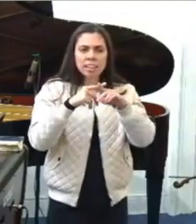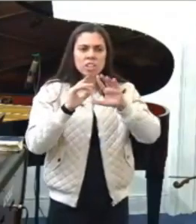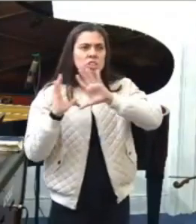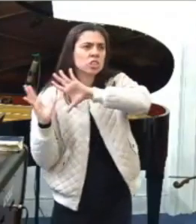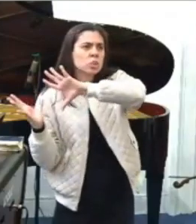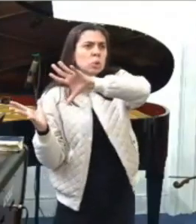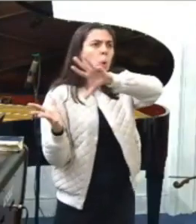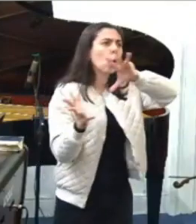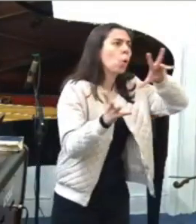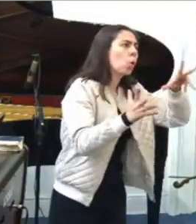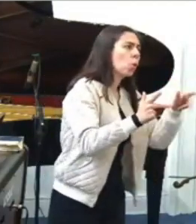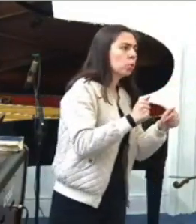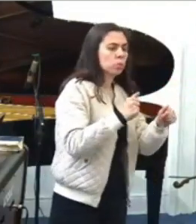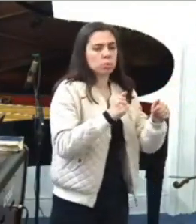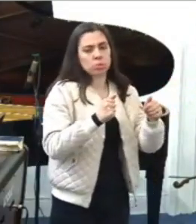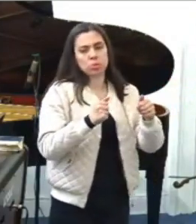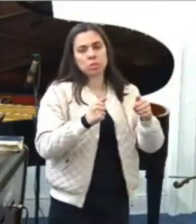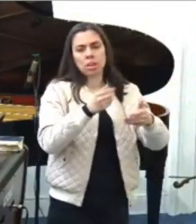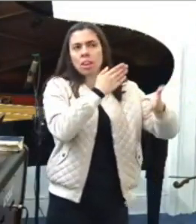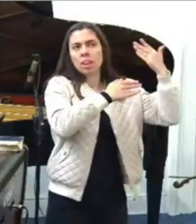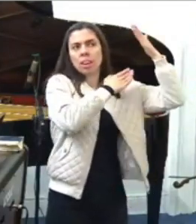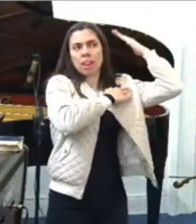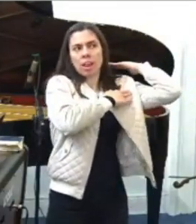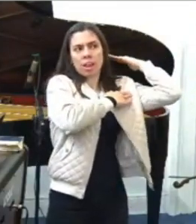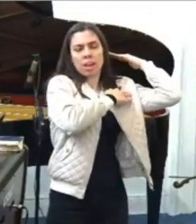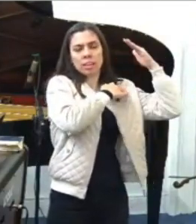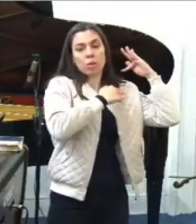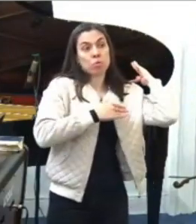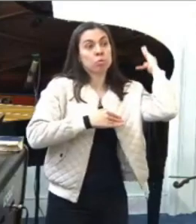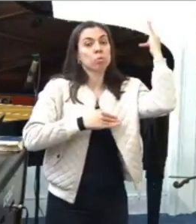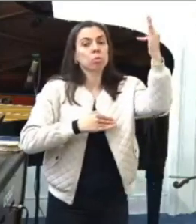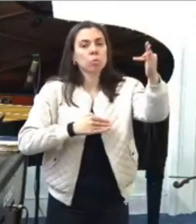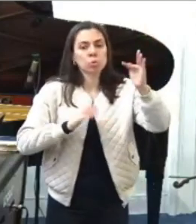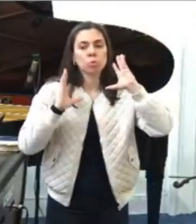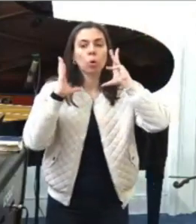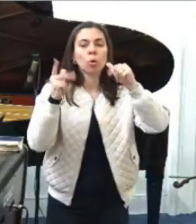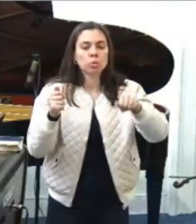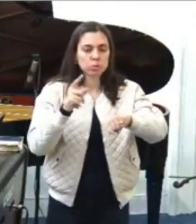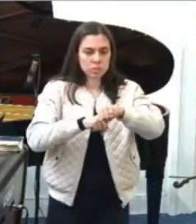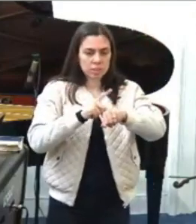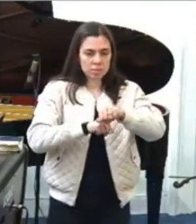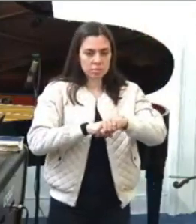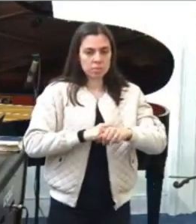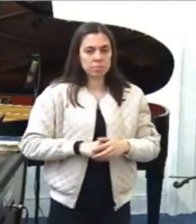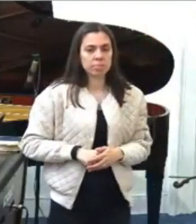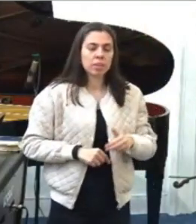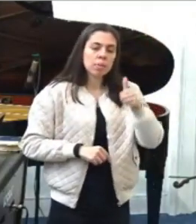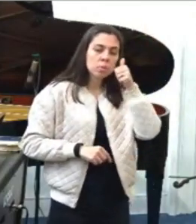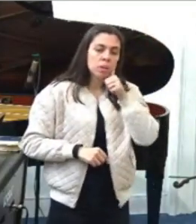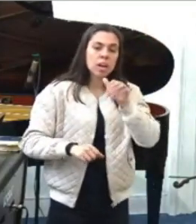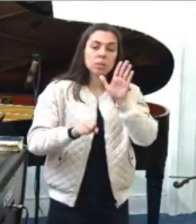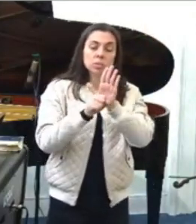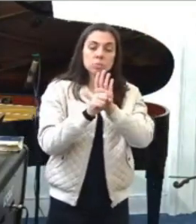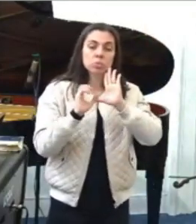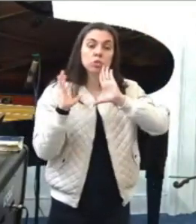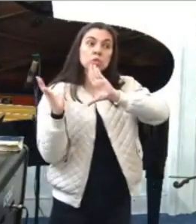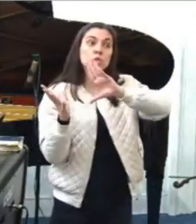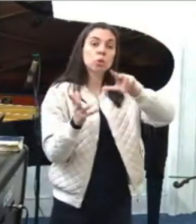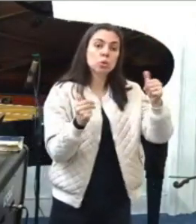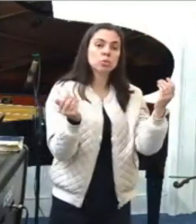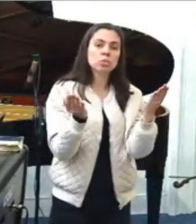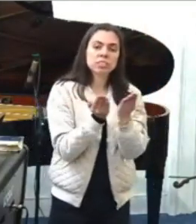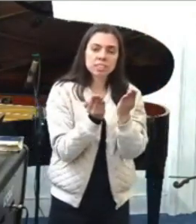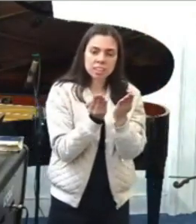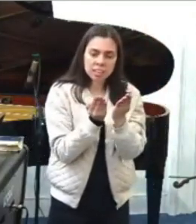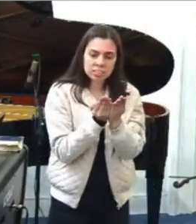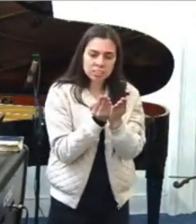mulher é um símbolo da igreja que está nos lugares celestiais, junto a Deus, desfrutando da